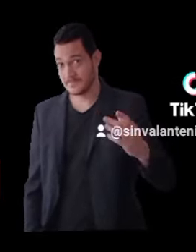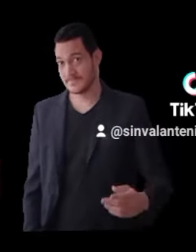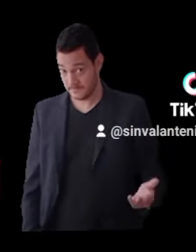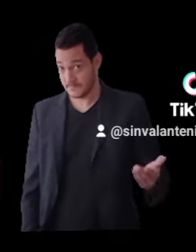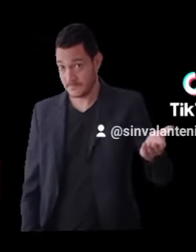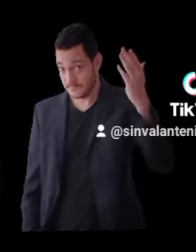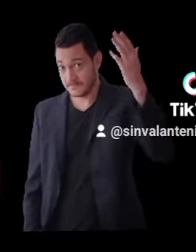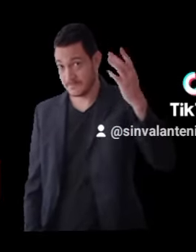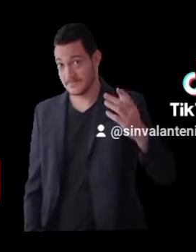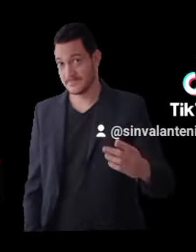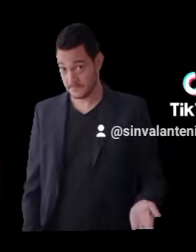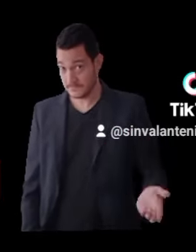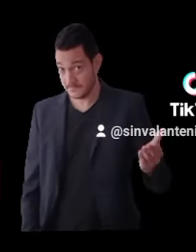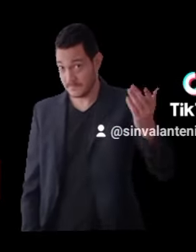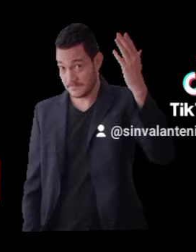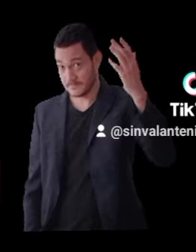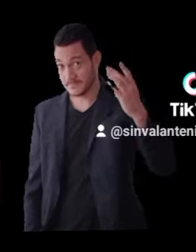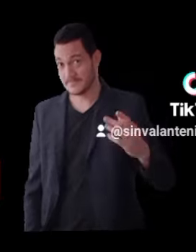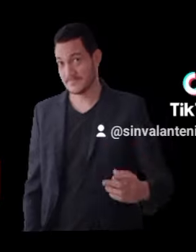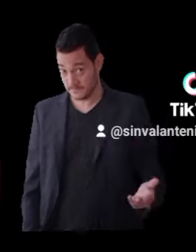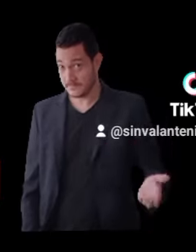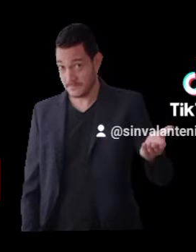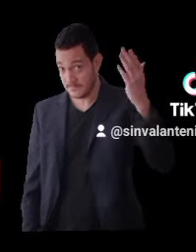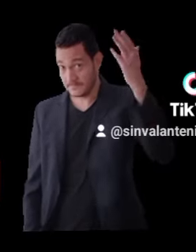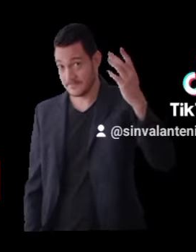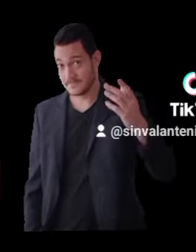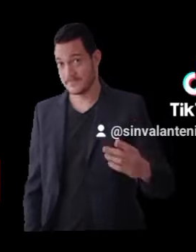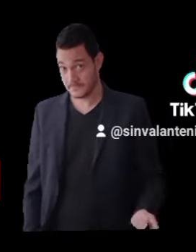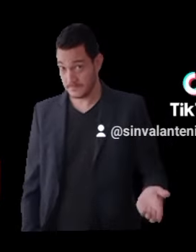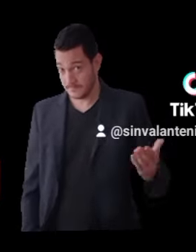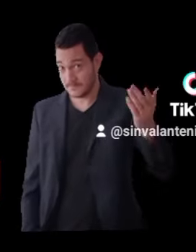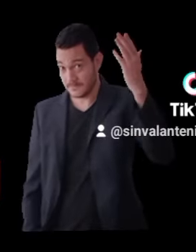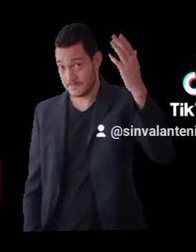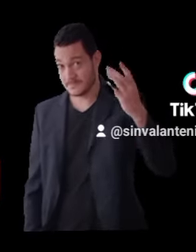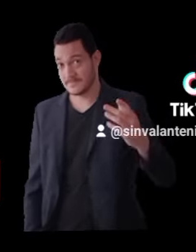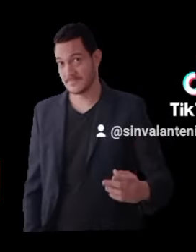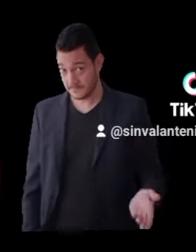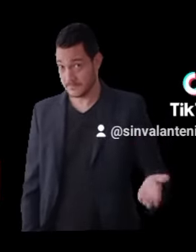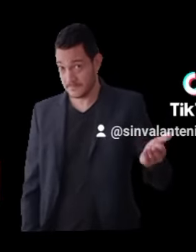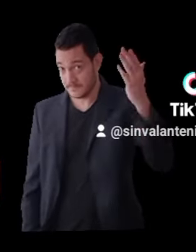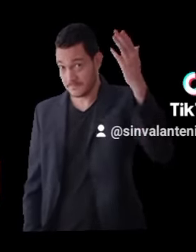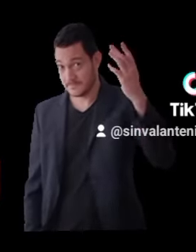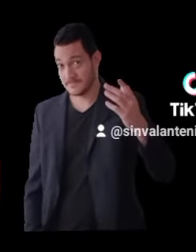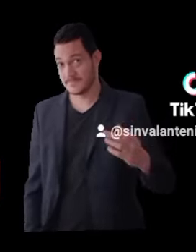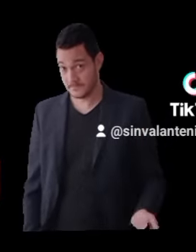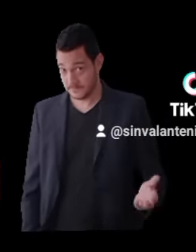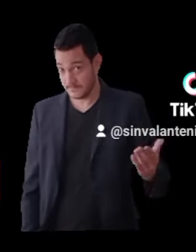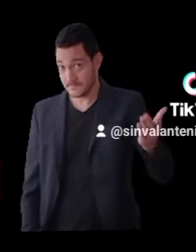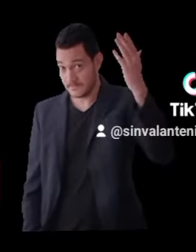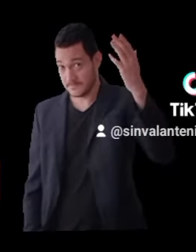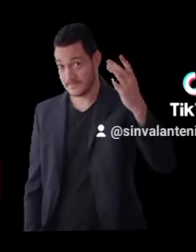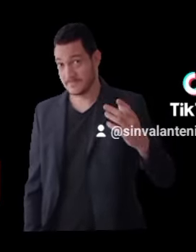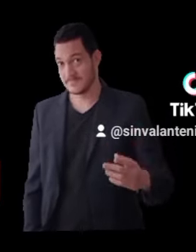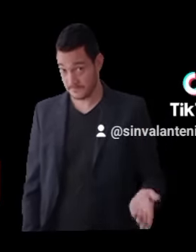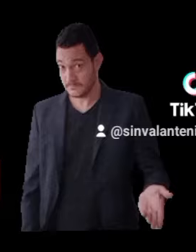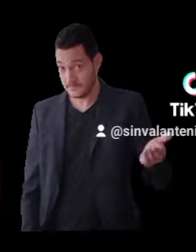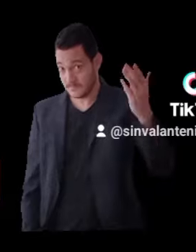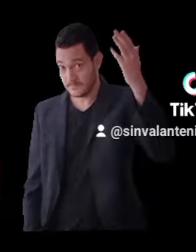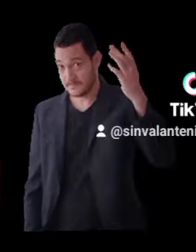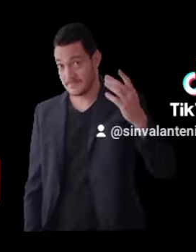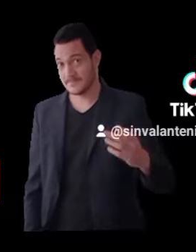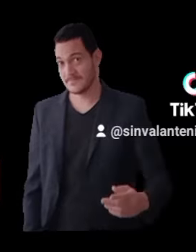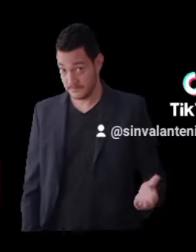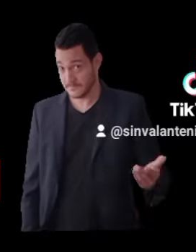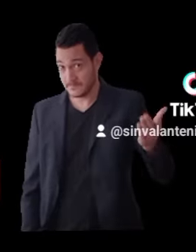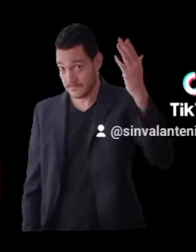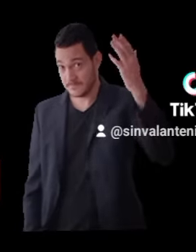suspeitos de execução. O desvio. Entre eles, o tenente-coronel Mauro Cid, que está preso. O pai dele, que aparece refletido na